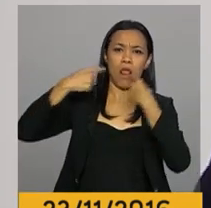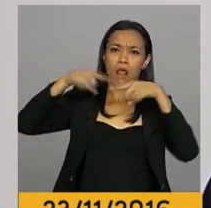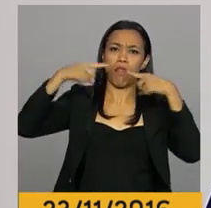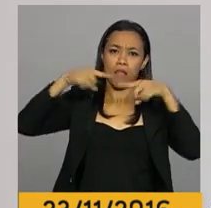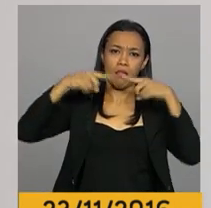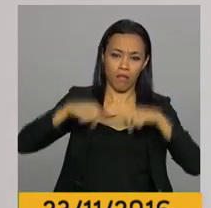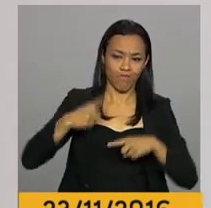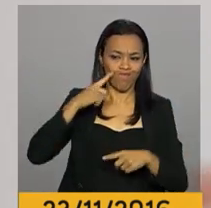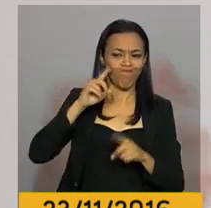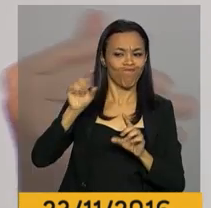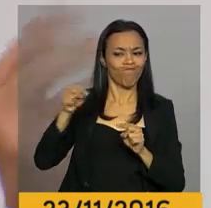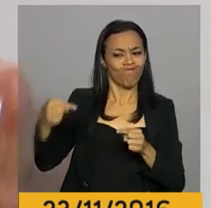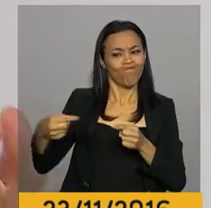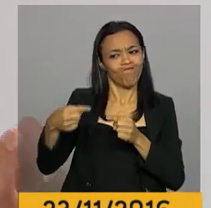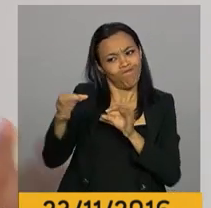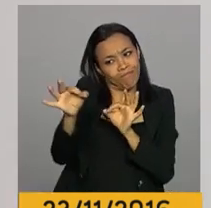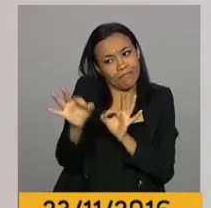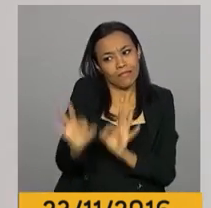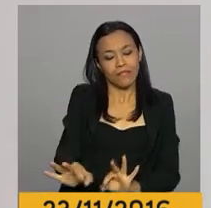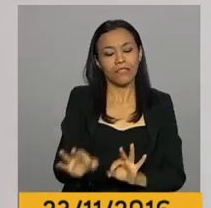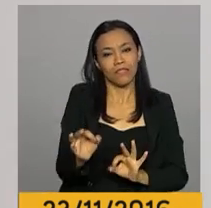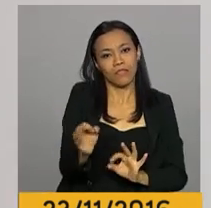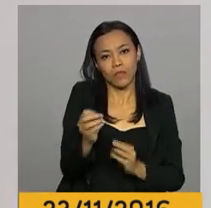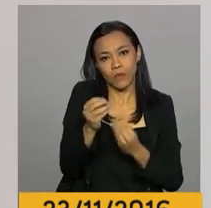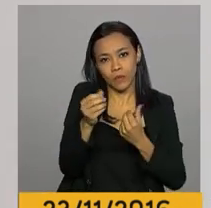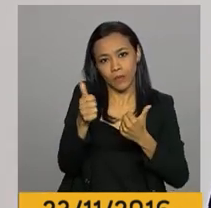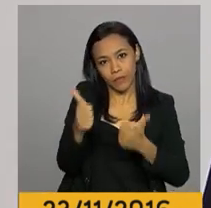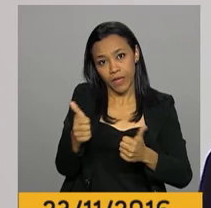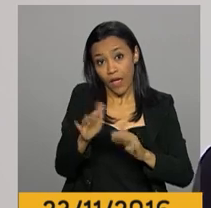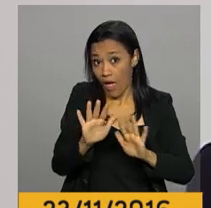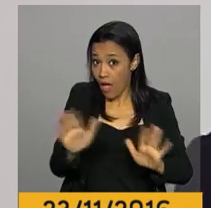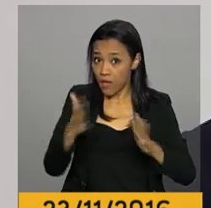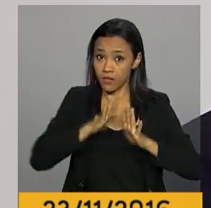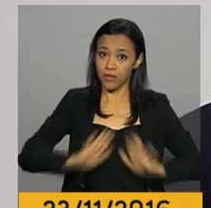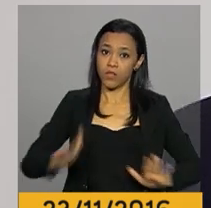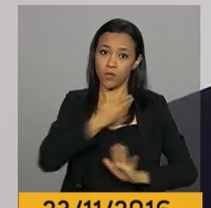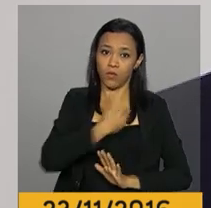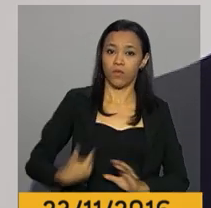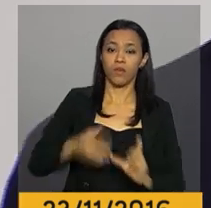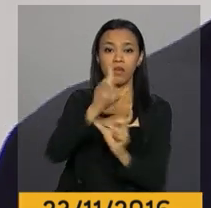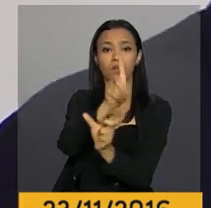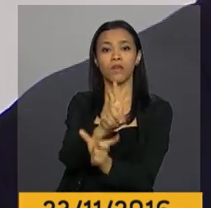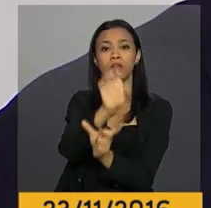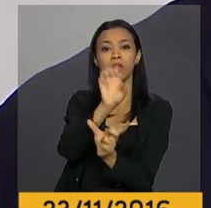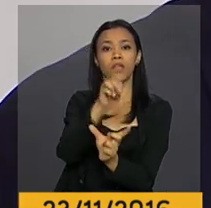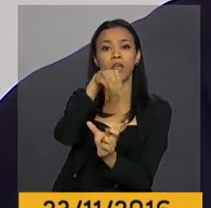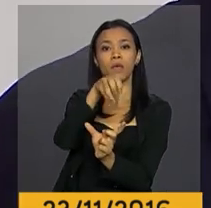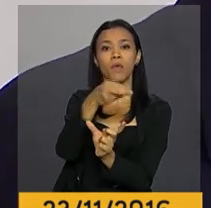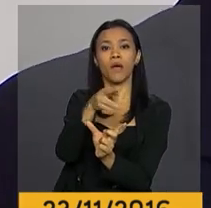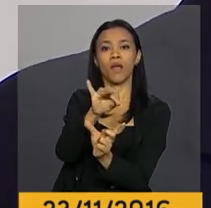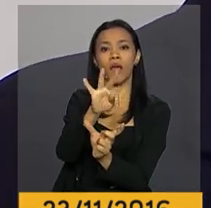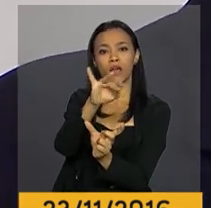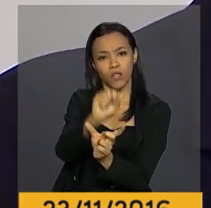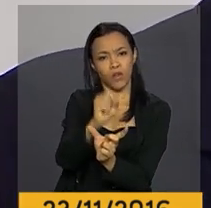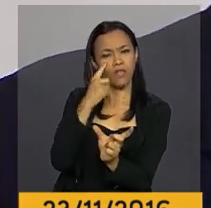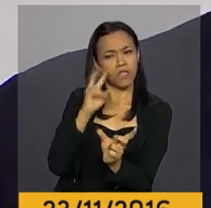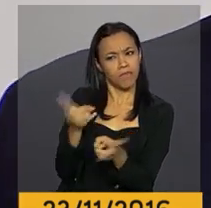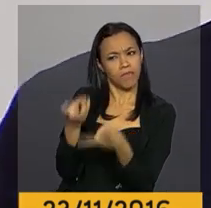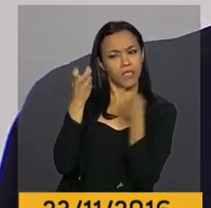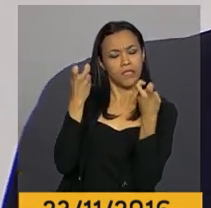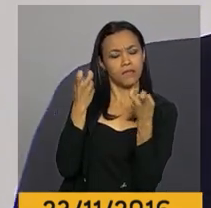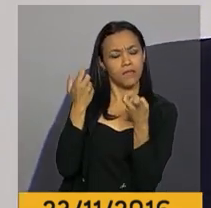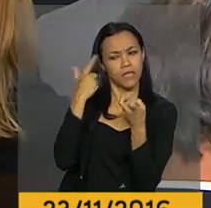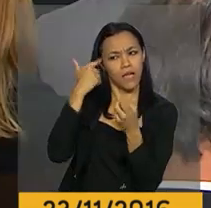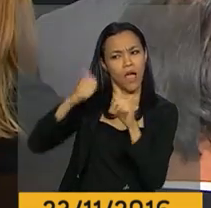legítimas isso é o que determina o espírito democrático você rever o ato e foi imediatamente o que eu